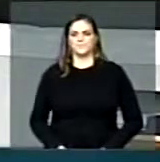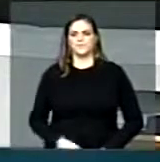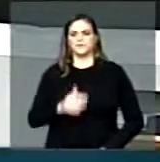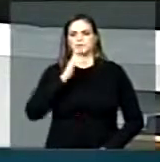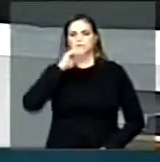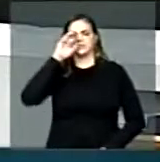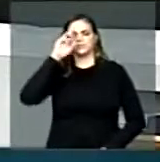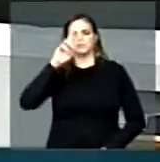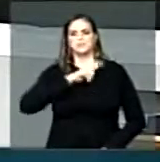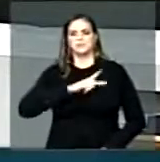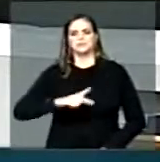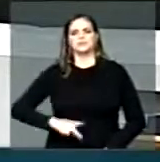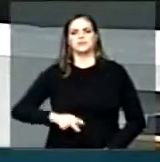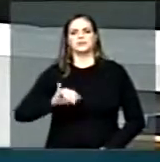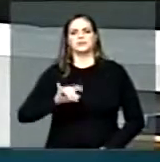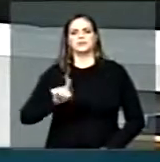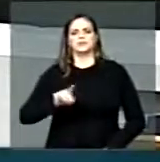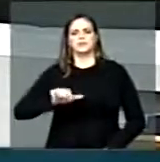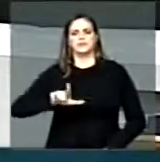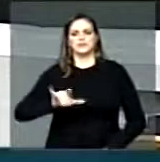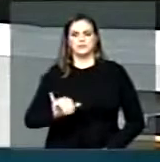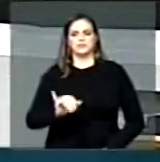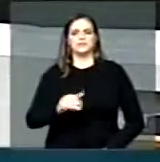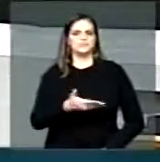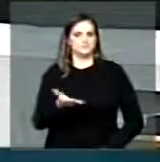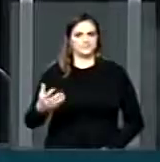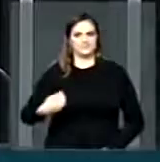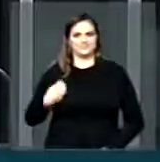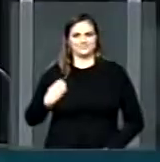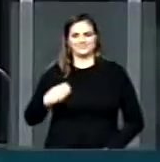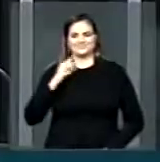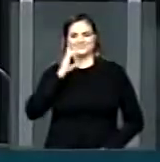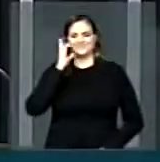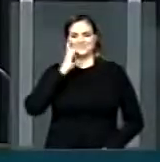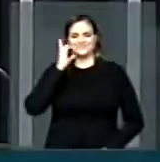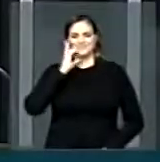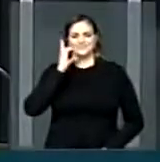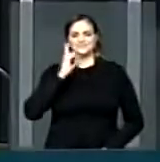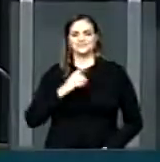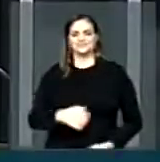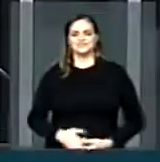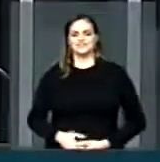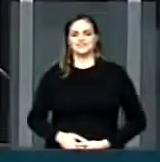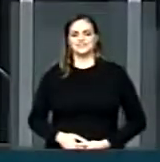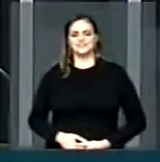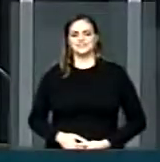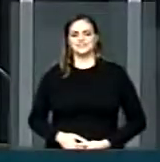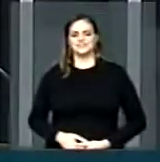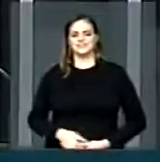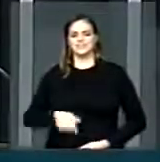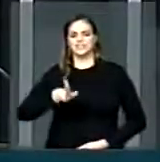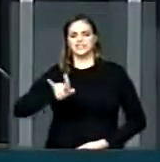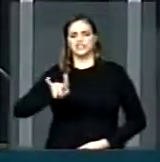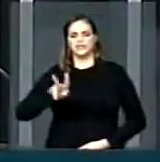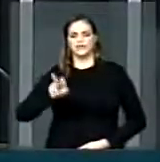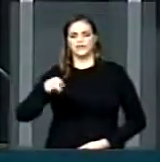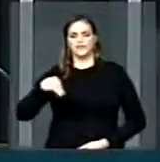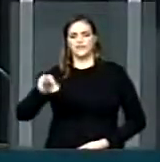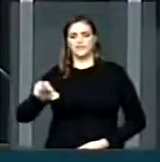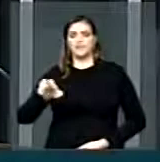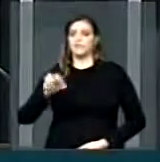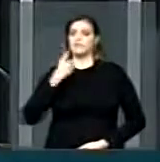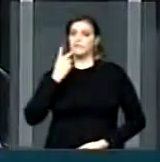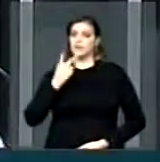Senhor presidente, Exalcir, senhoras e senhores deputados, o Giovanni Queiroz falou exatamente um